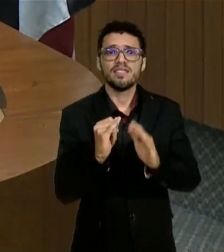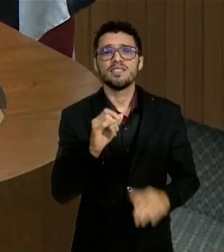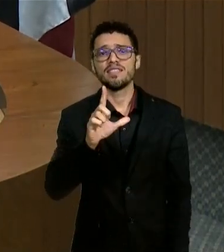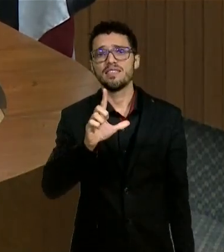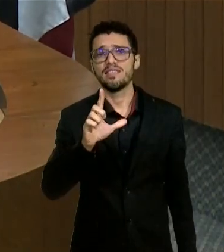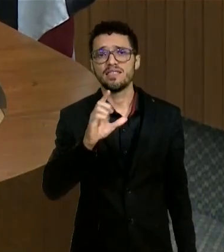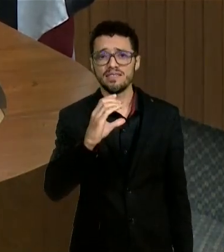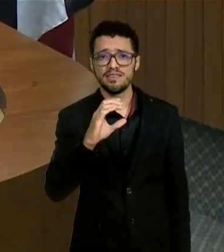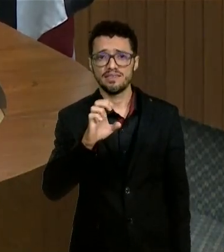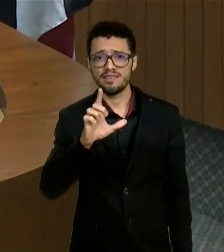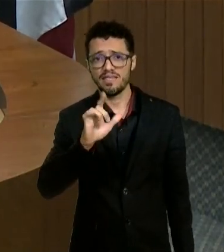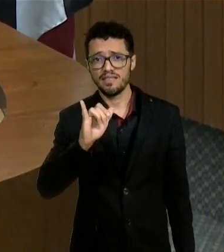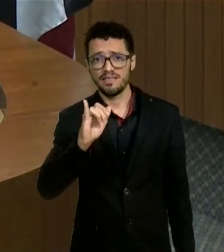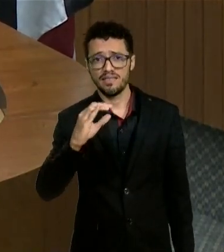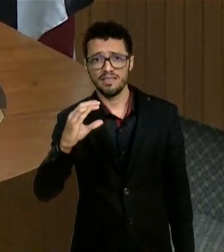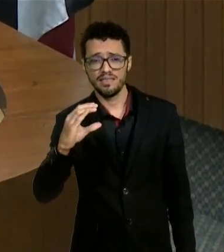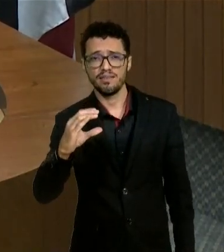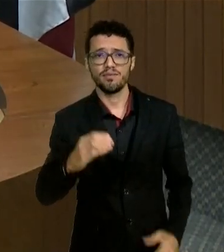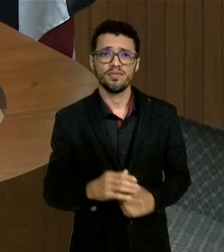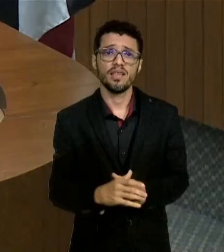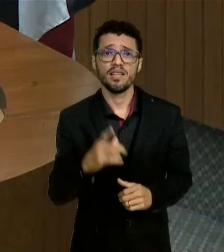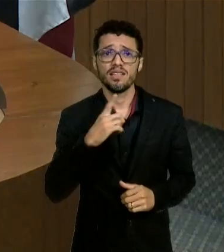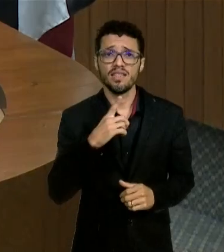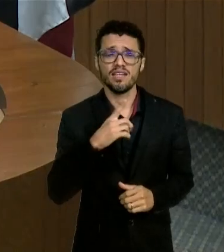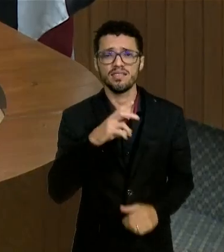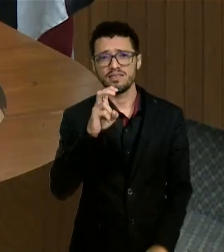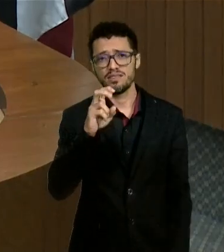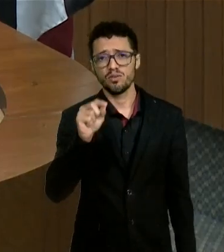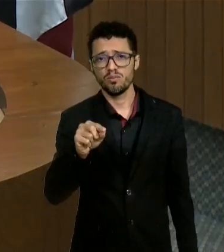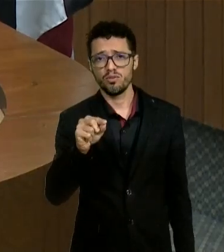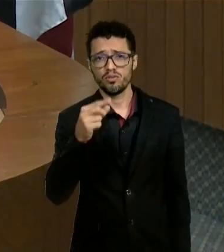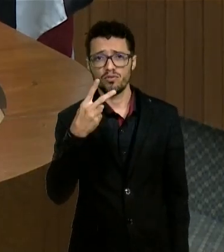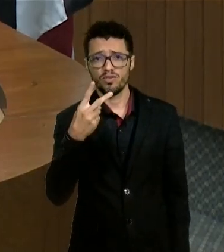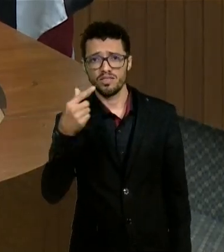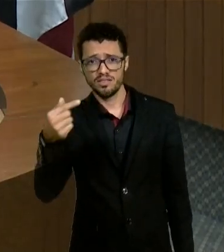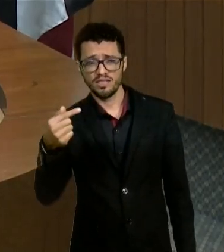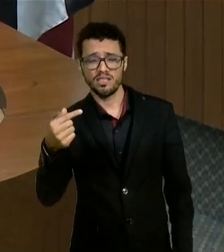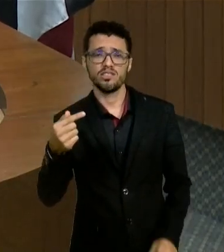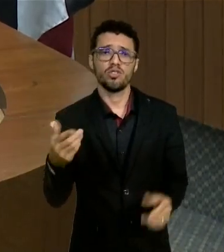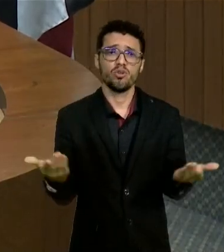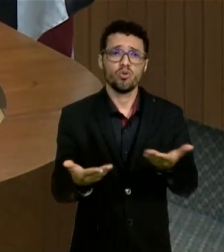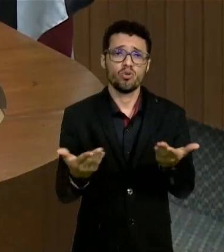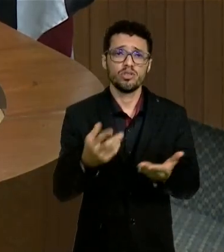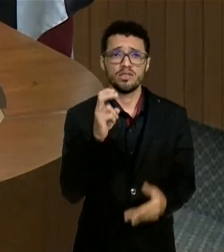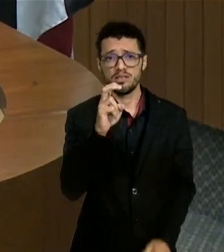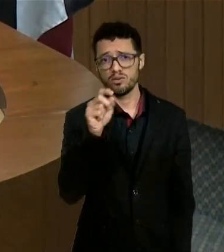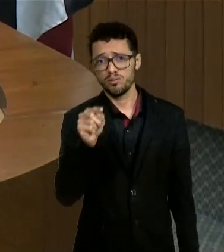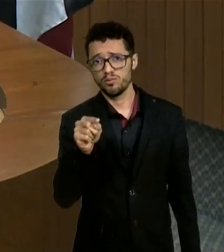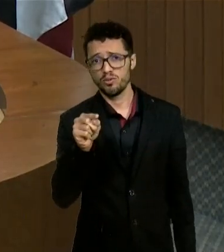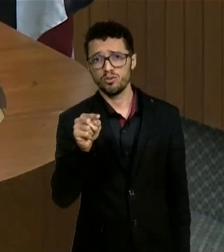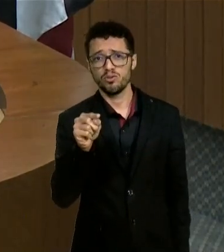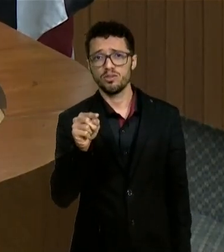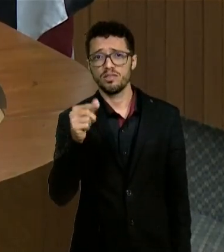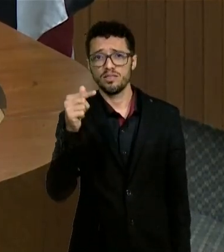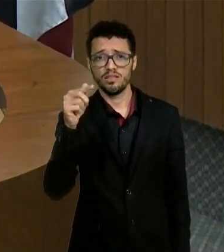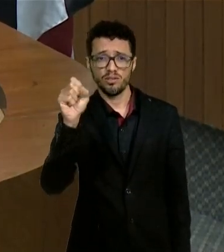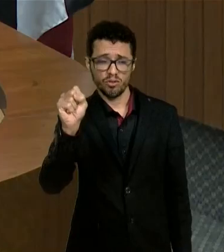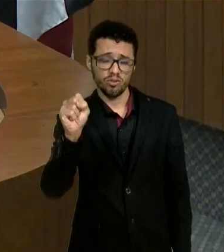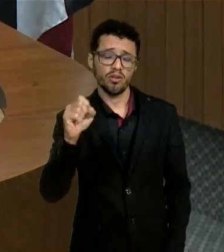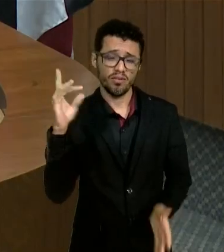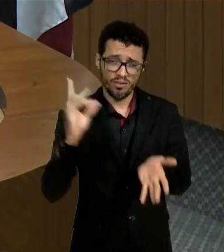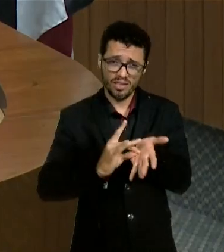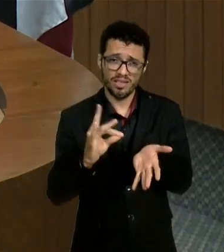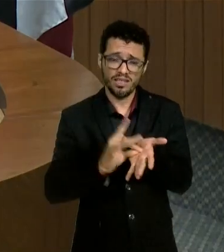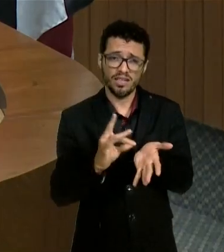pandemia, em 5,27. Hoje ele está em 5,68. Então, os números não mentem mesmo.